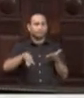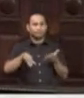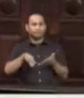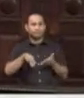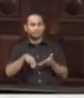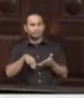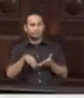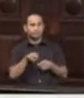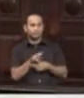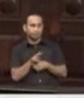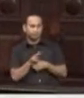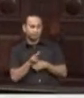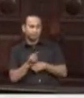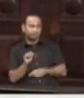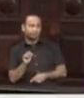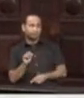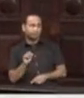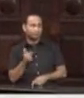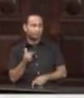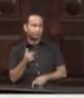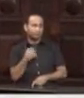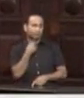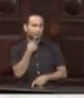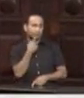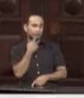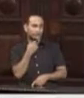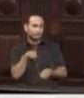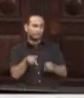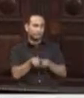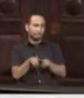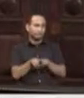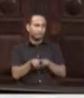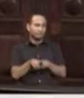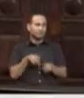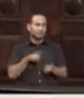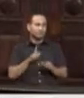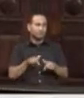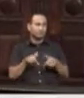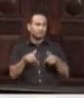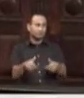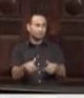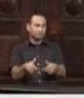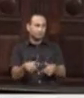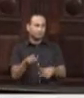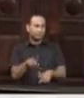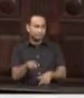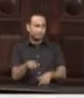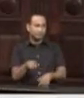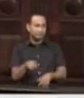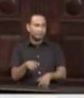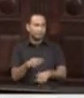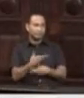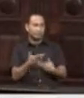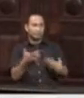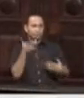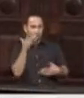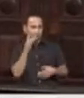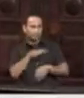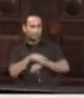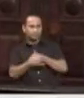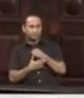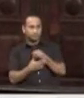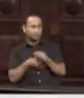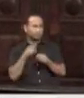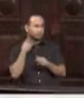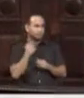fiscalização. Ou seja, não temos dúvidas que também parte dos incentivos concedidos às joalherias provavelmente